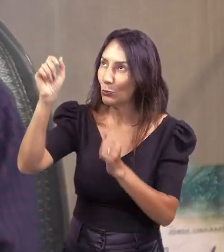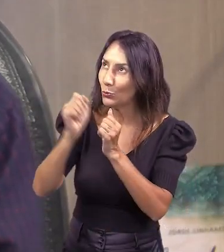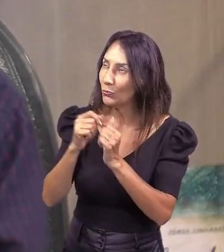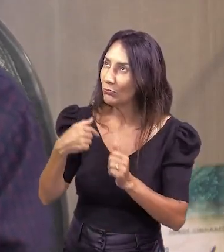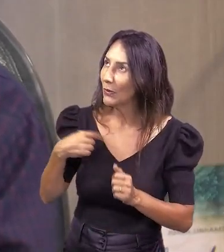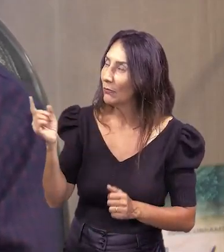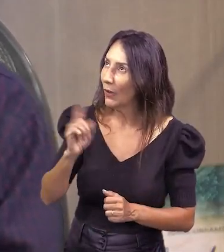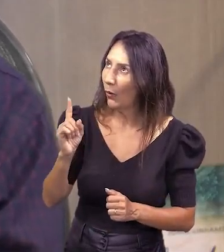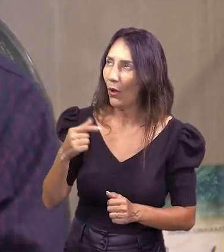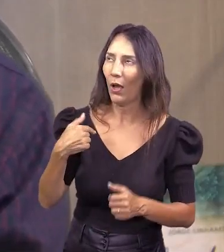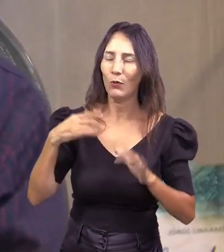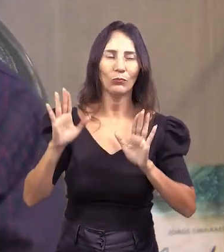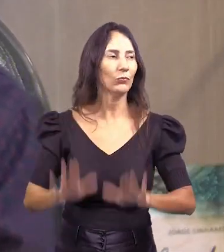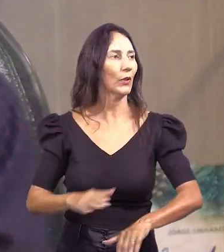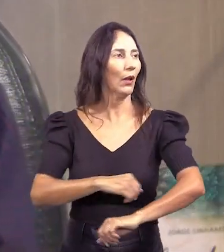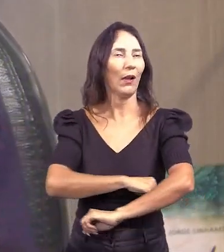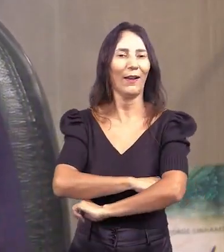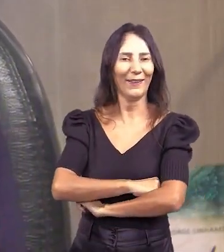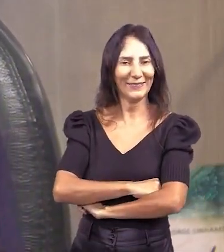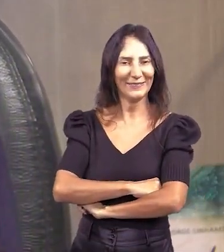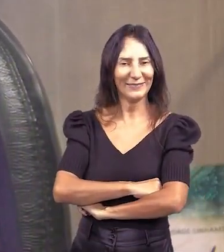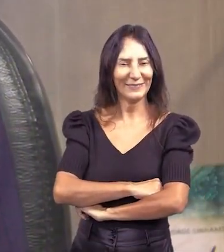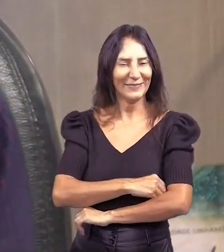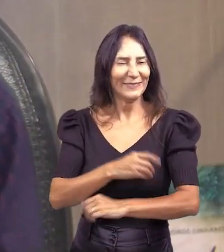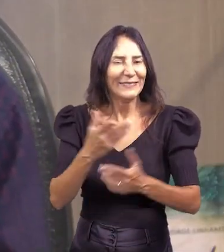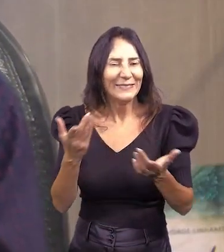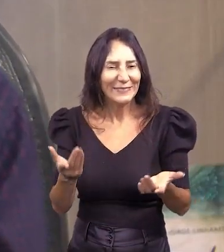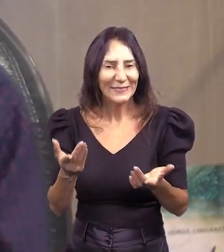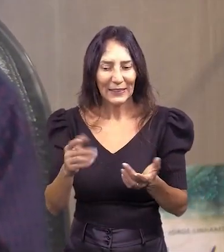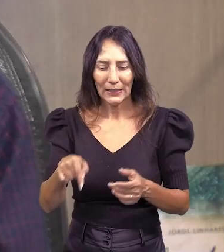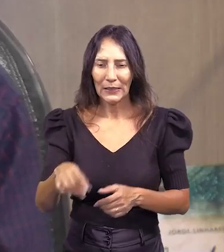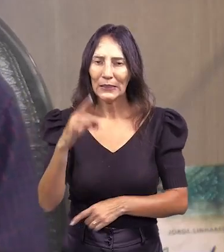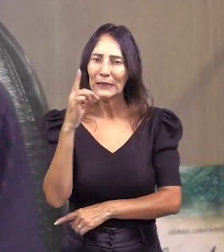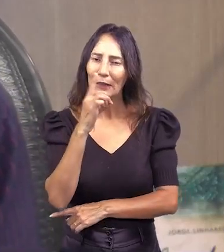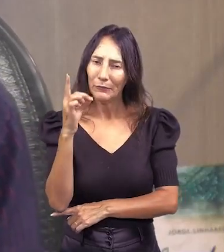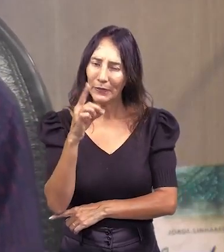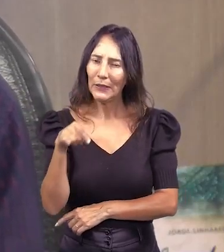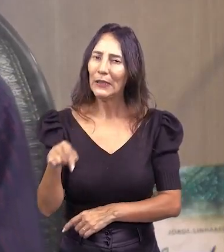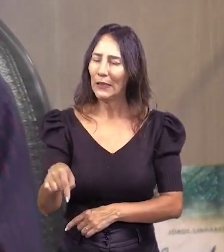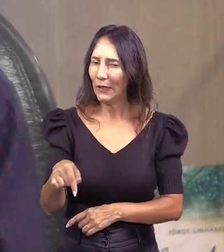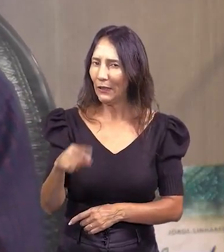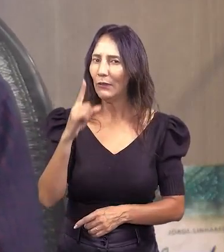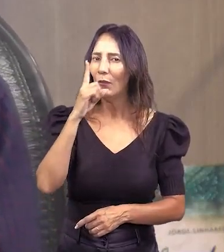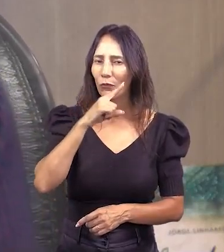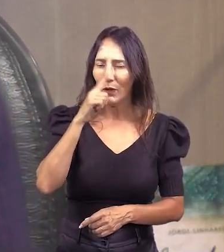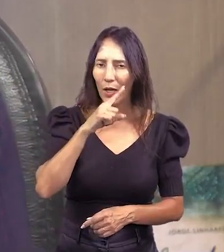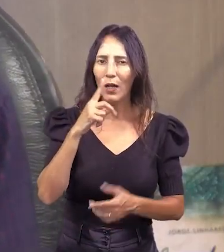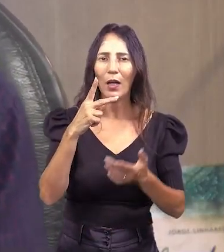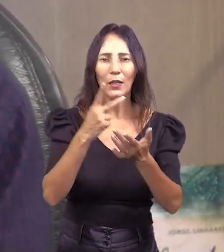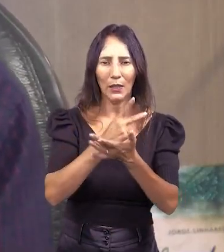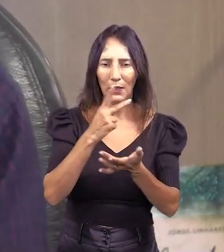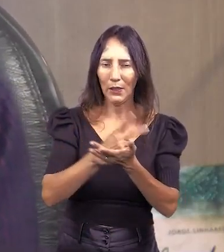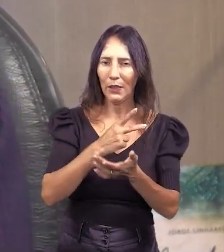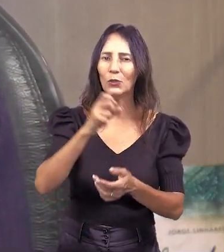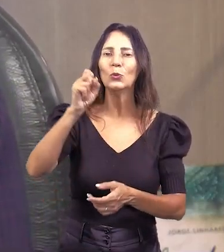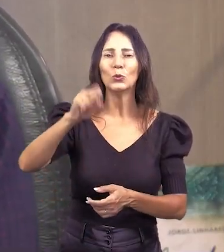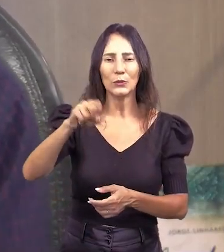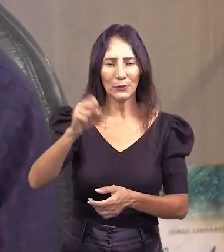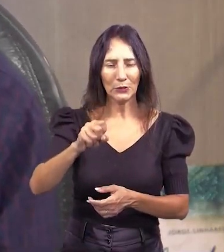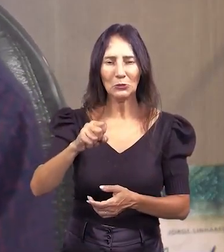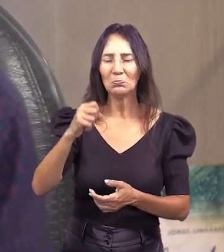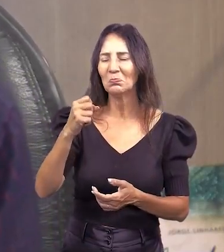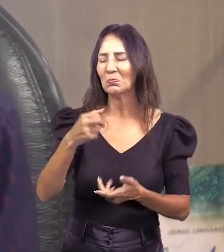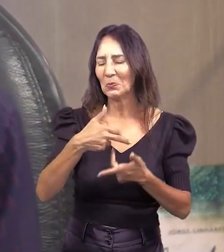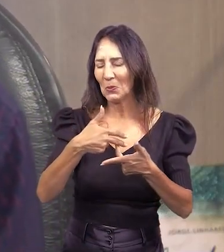Deus, abençoado, que teve os seus erros, teve os seus pecados, teve assim uma ação que não